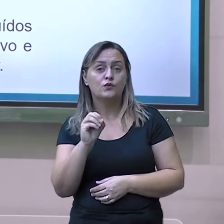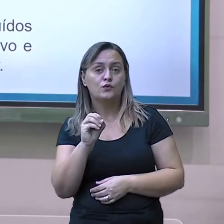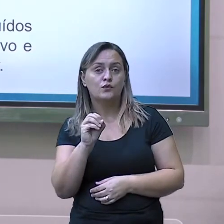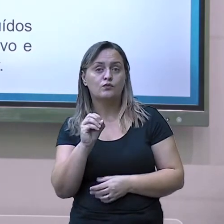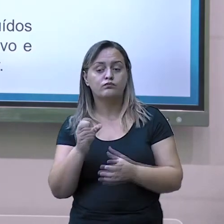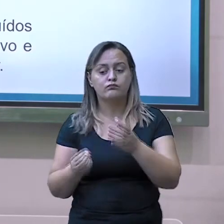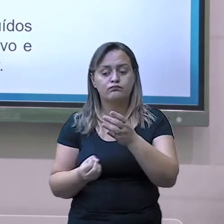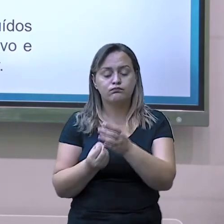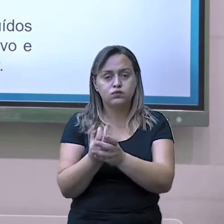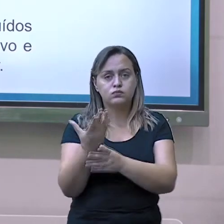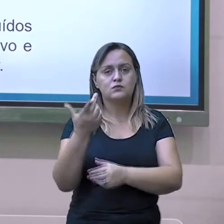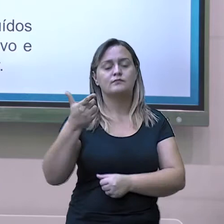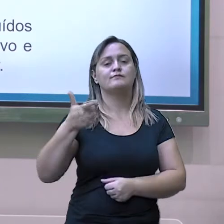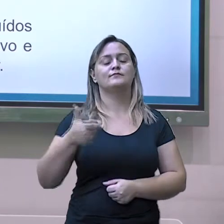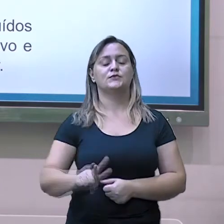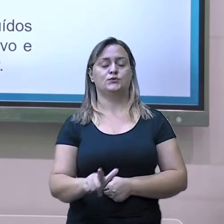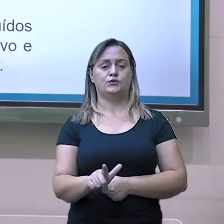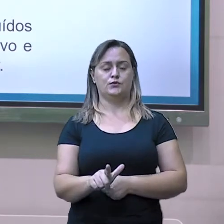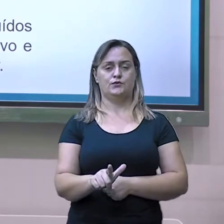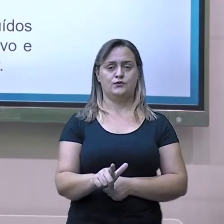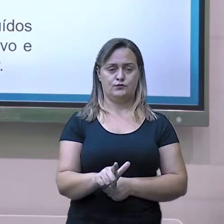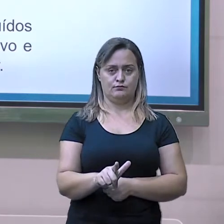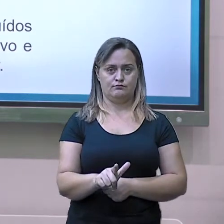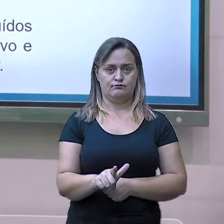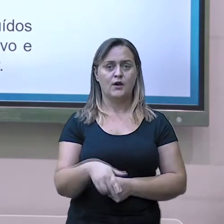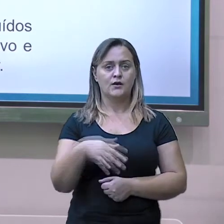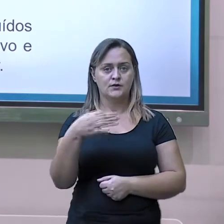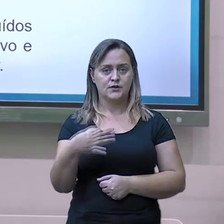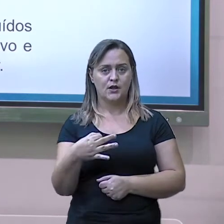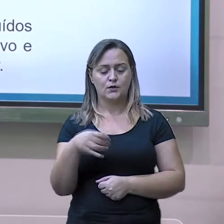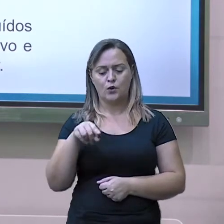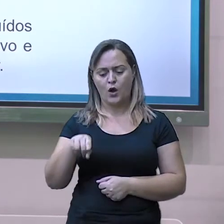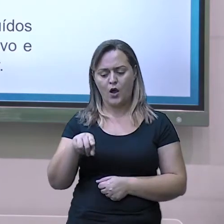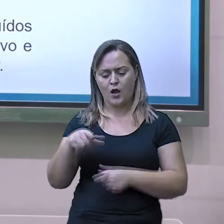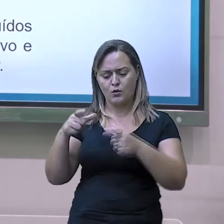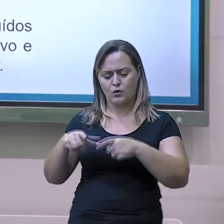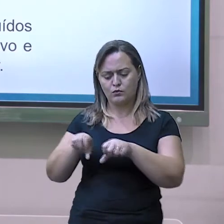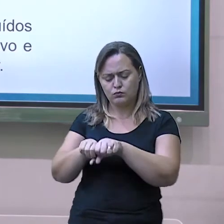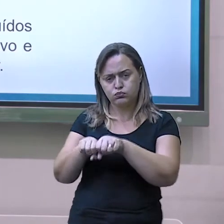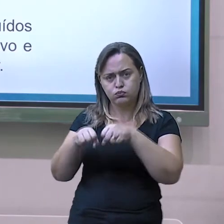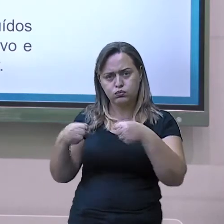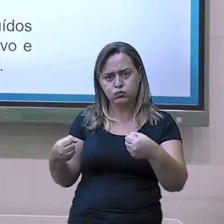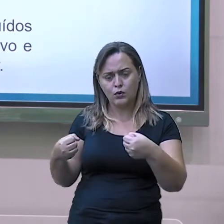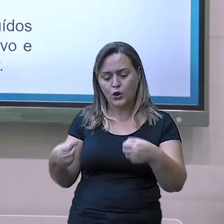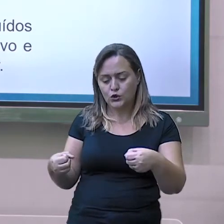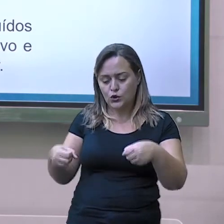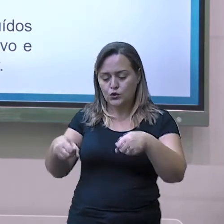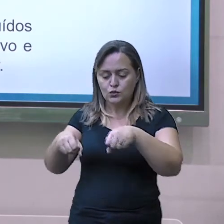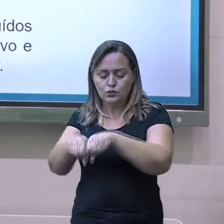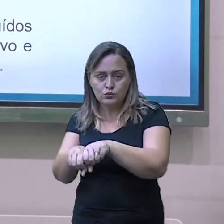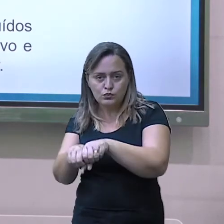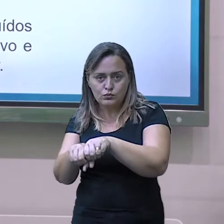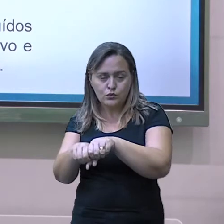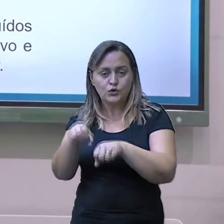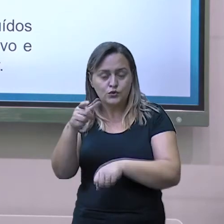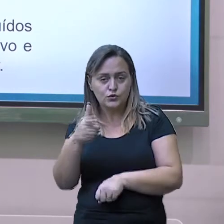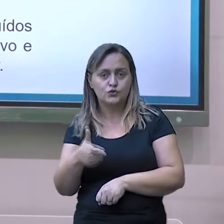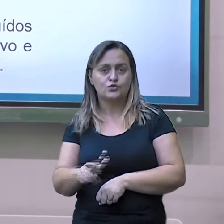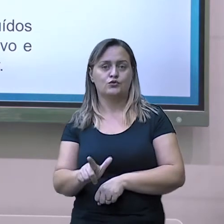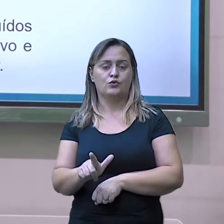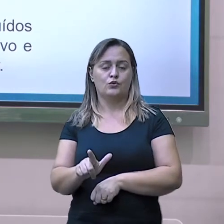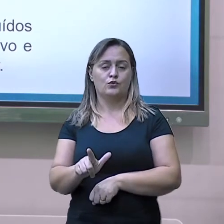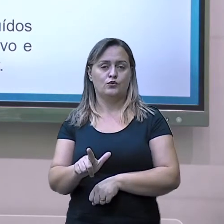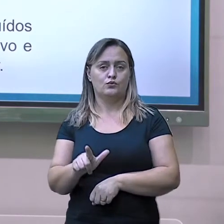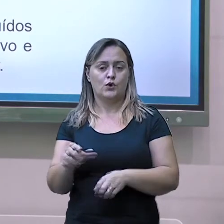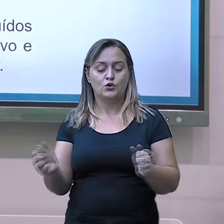quê? Para reparar aquela parte, aquele local ou aquelas partes, né? Tem osso que se quebra